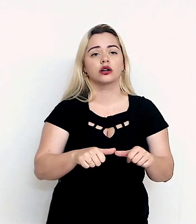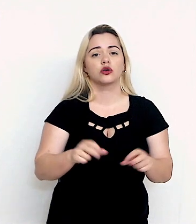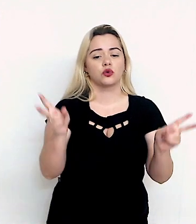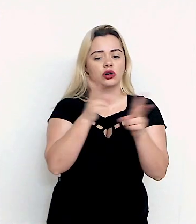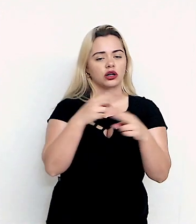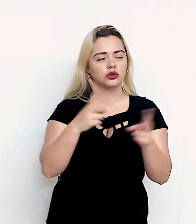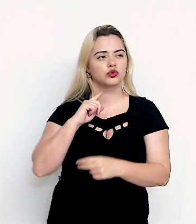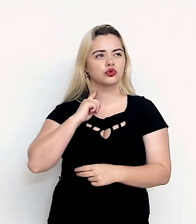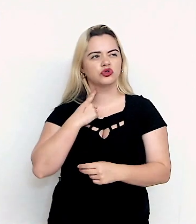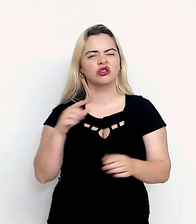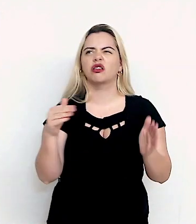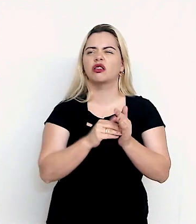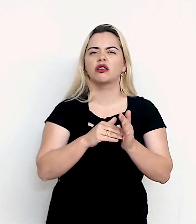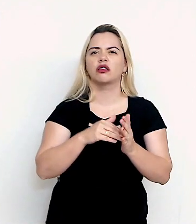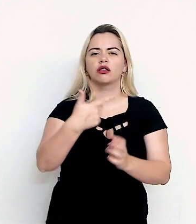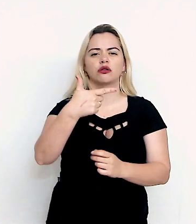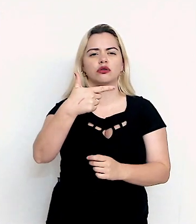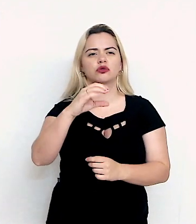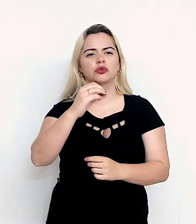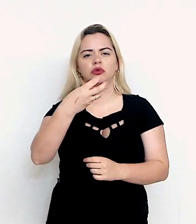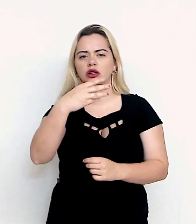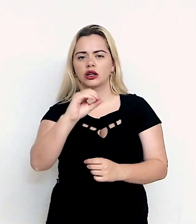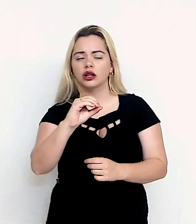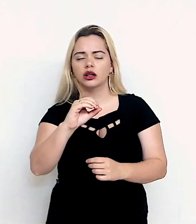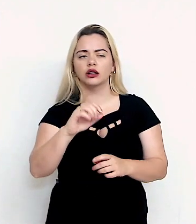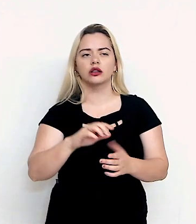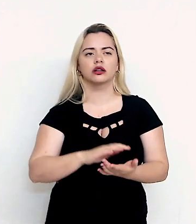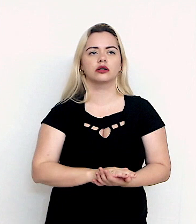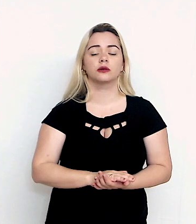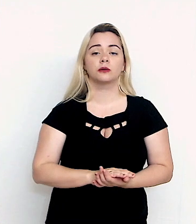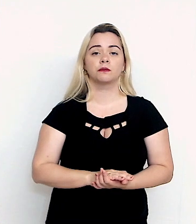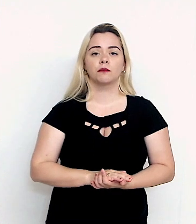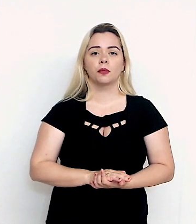estufa até 2030 tem uma outra referente a